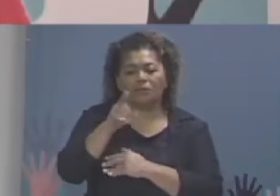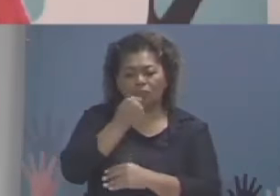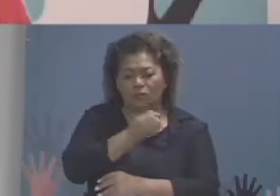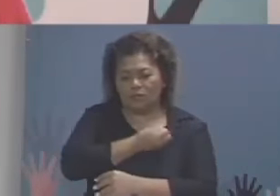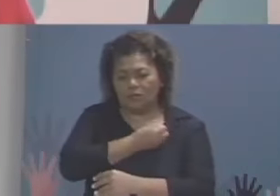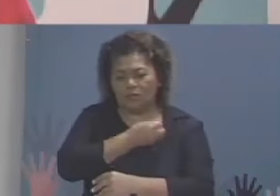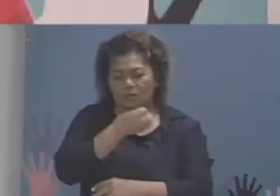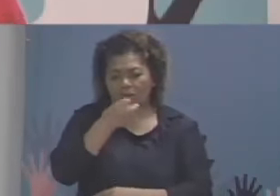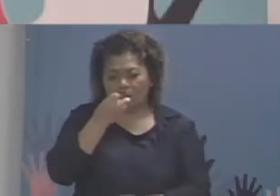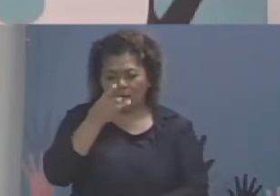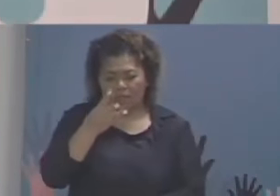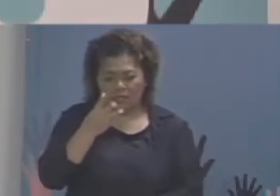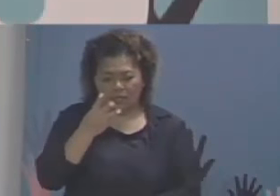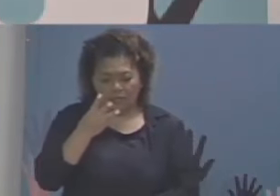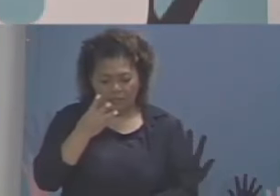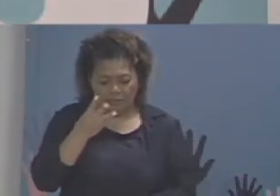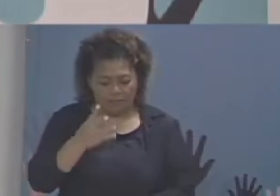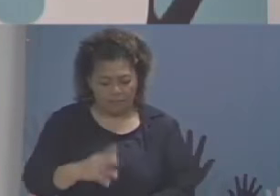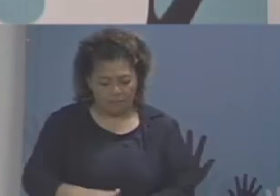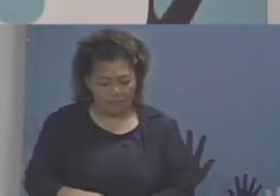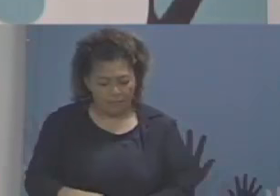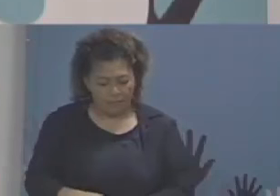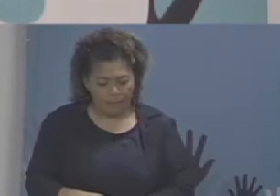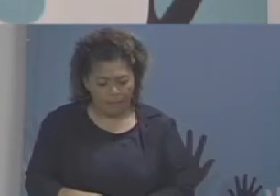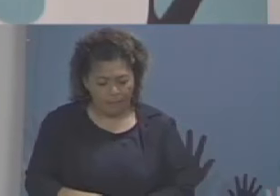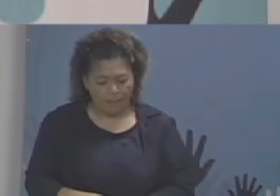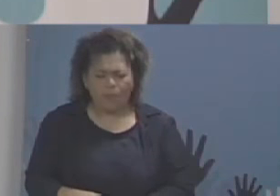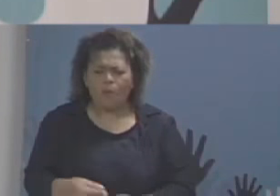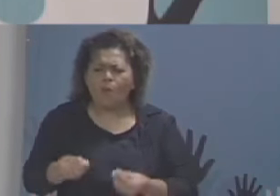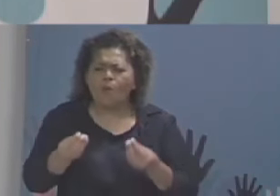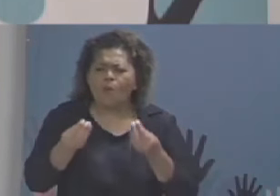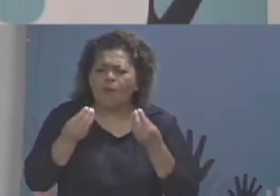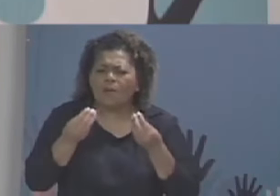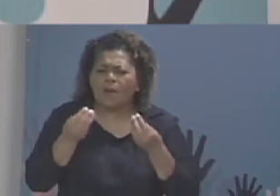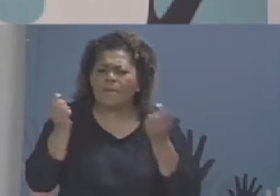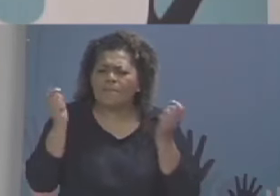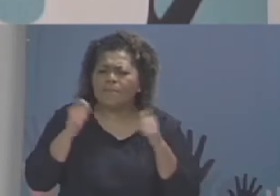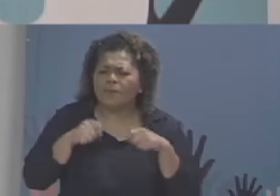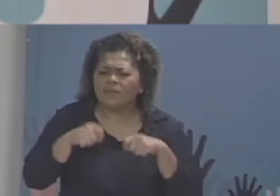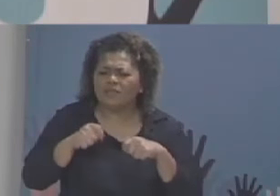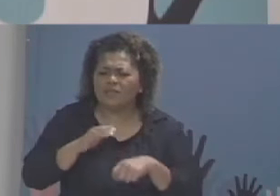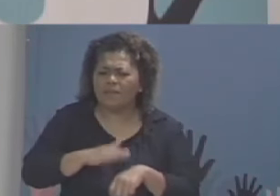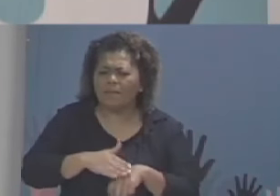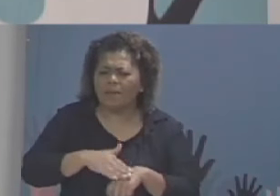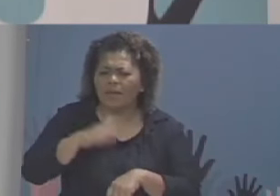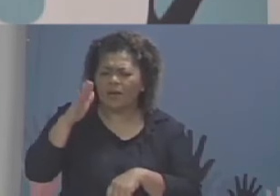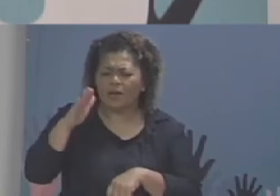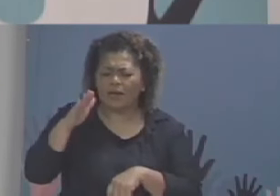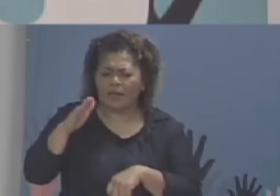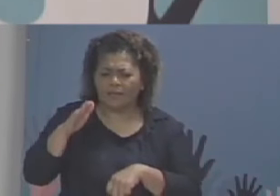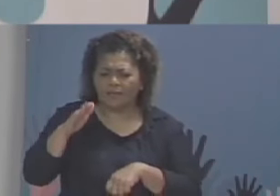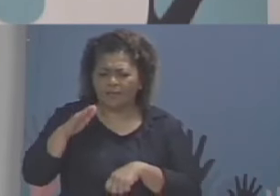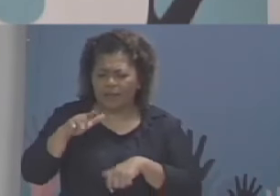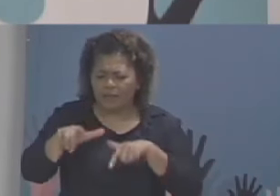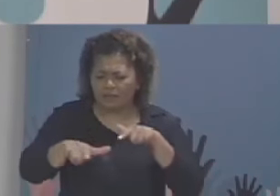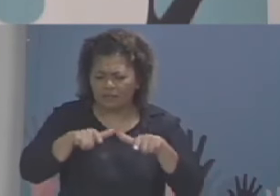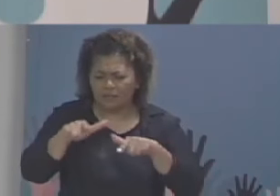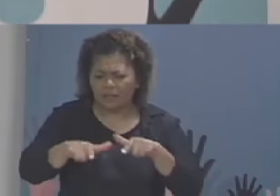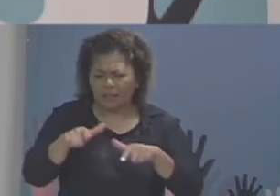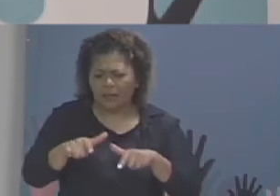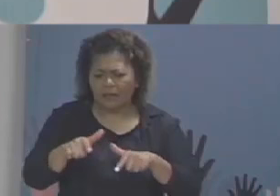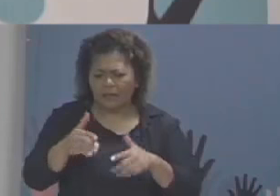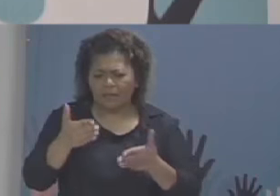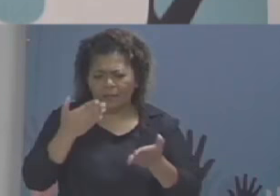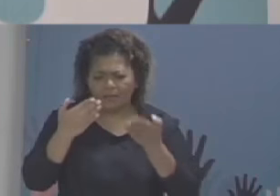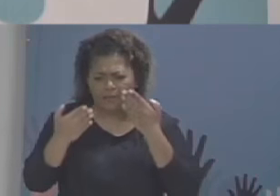Candidato, como é possível melhorar o mercado de trabalho para a psicóloga ou psicólogo.